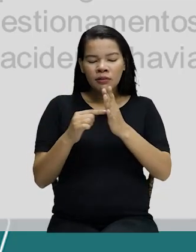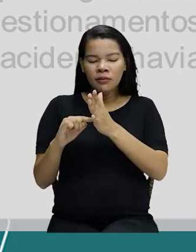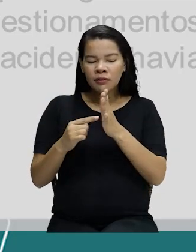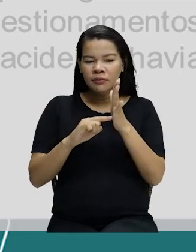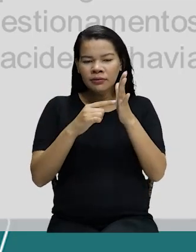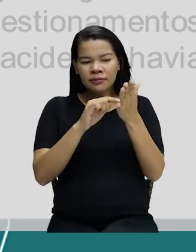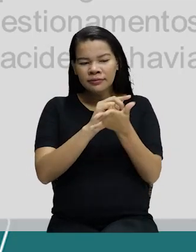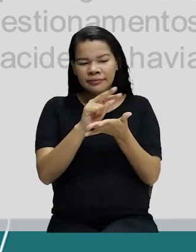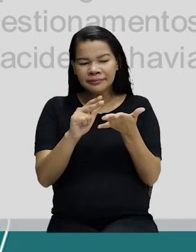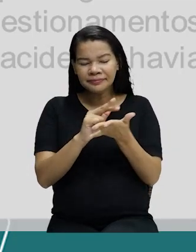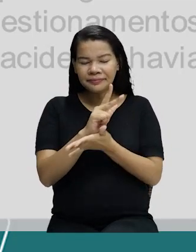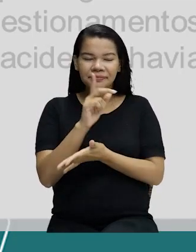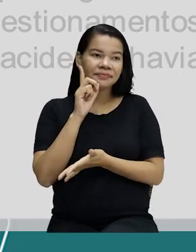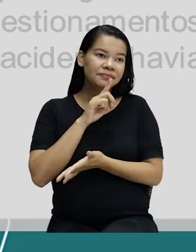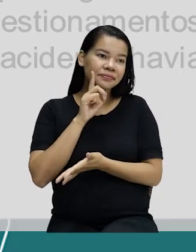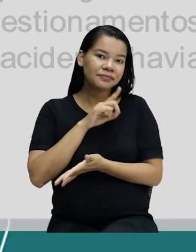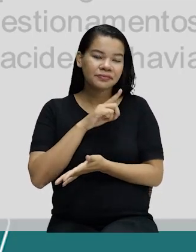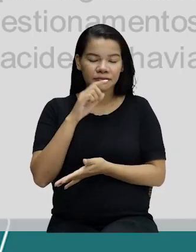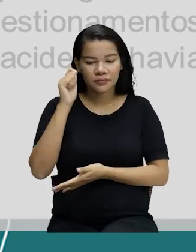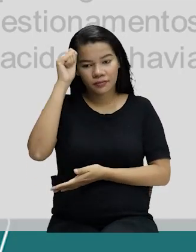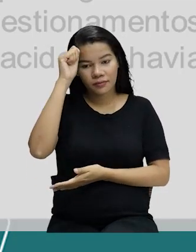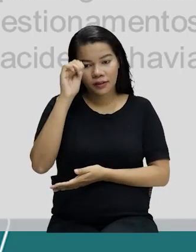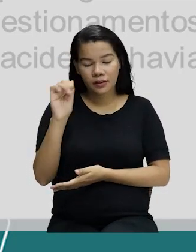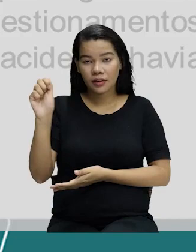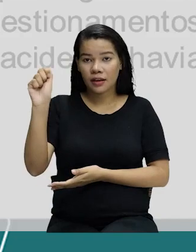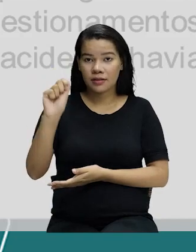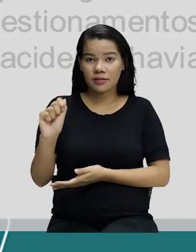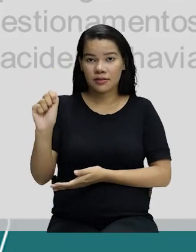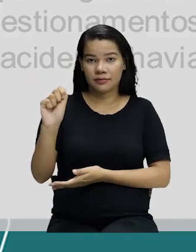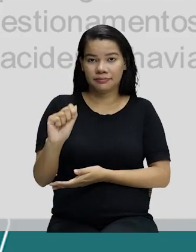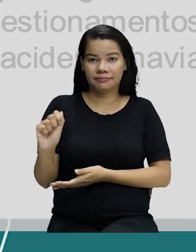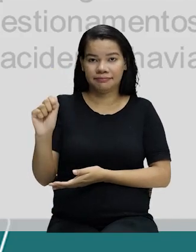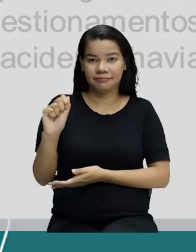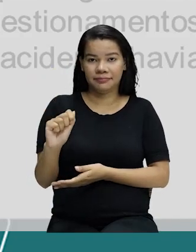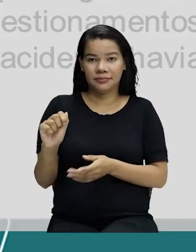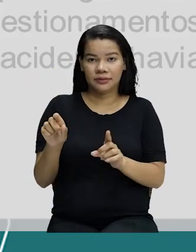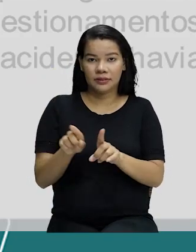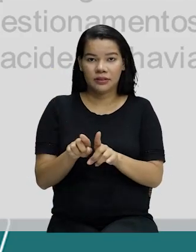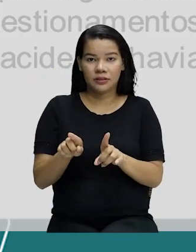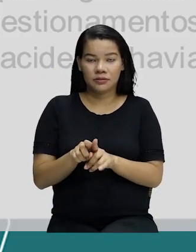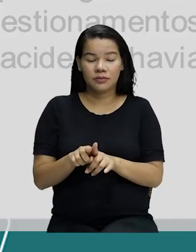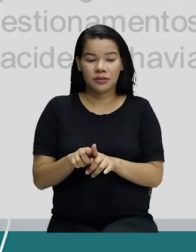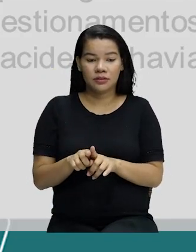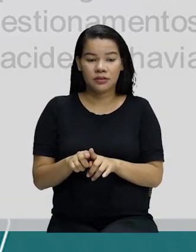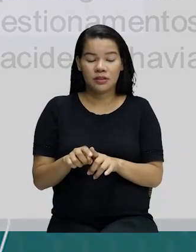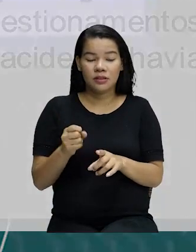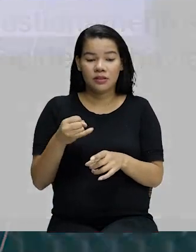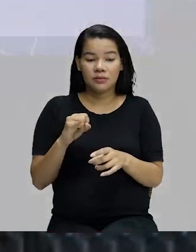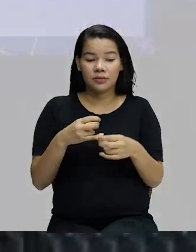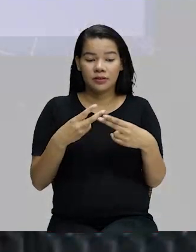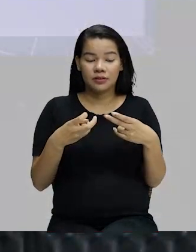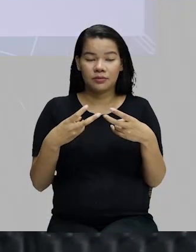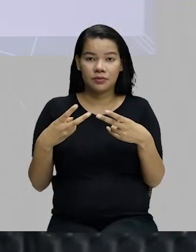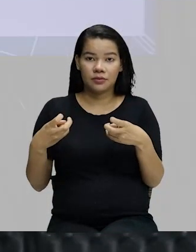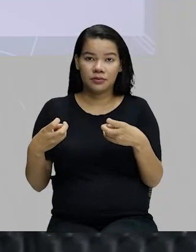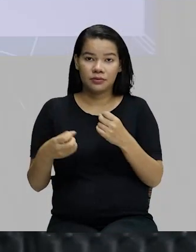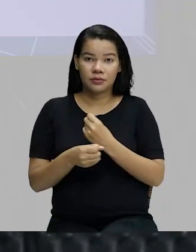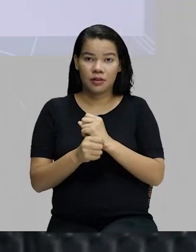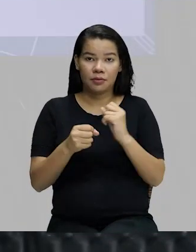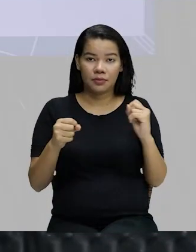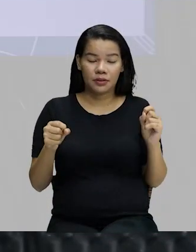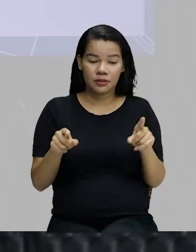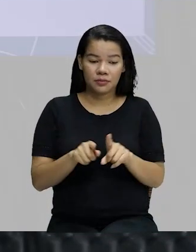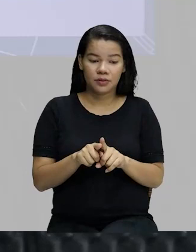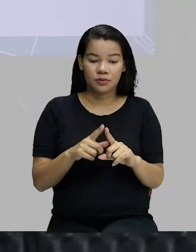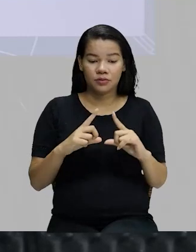nos Estados Unidos também, então, é uma distância enorme, se verificou um aumento. Claro que no